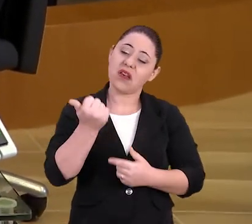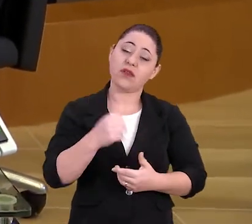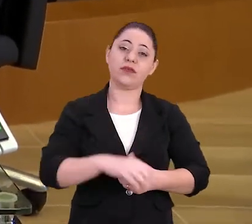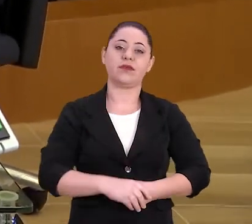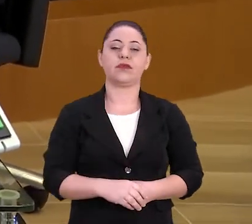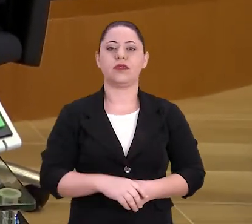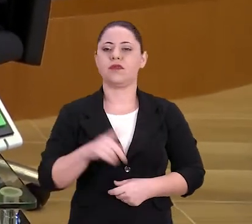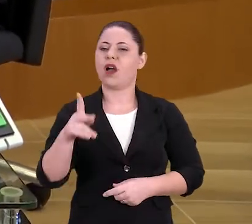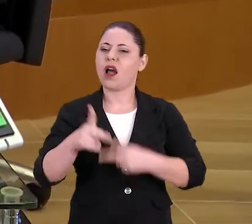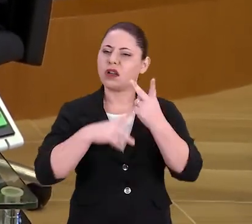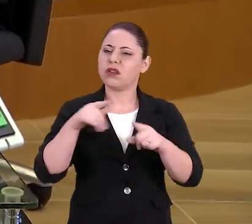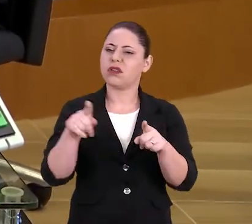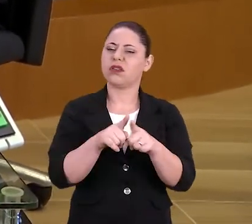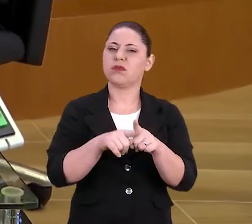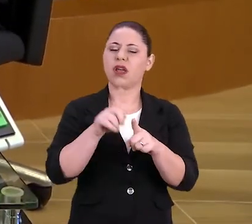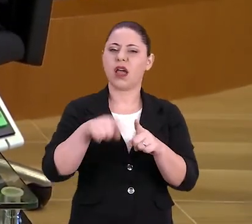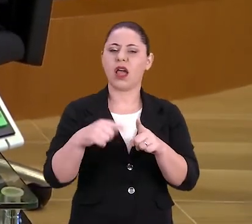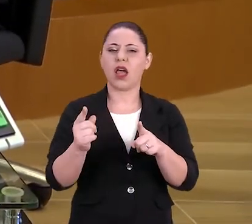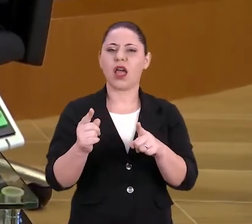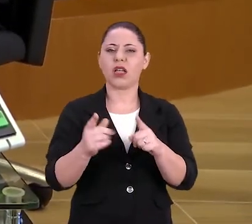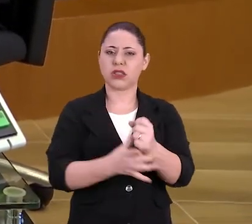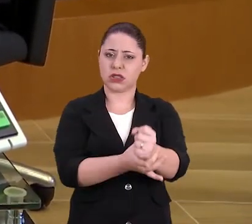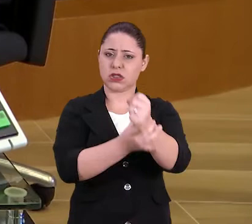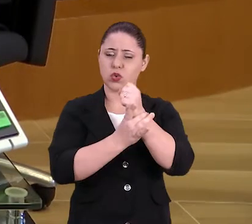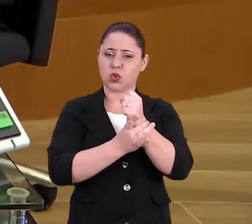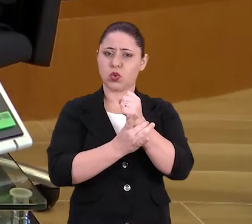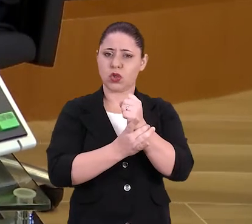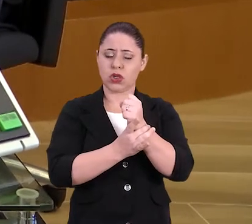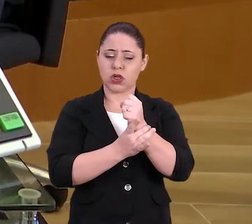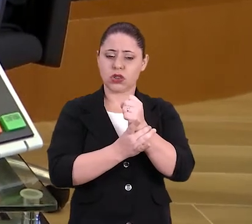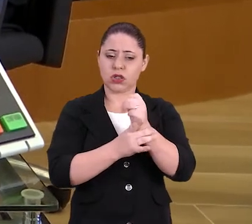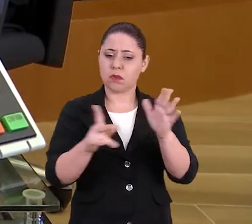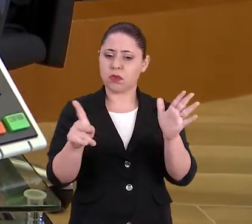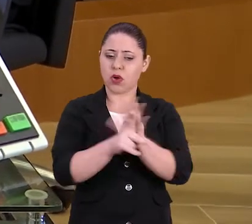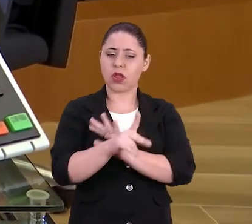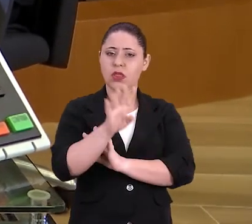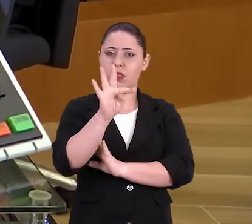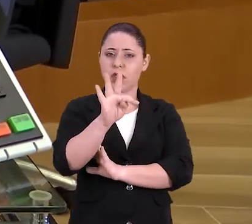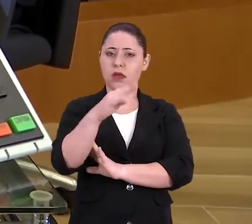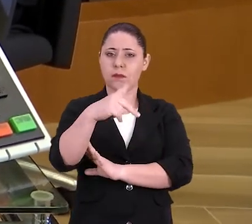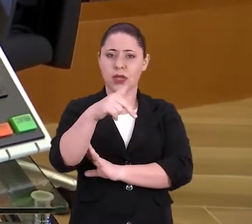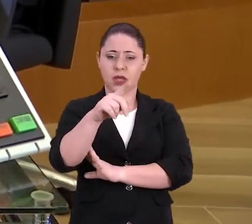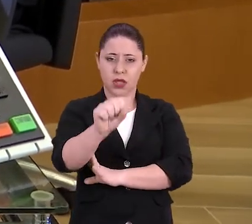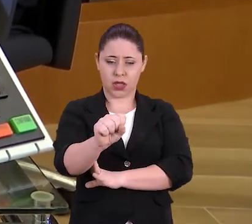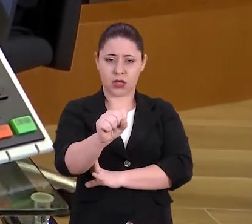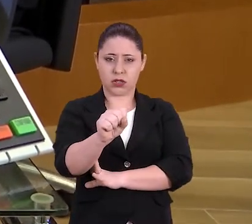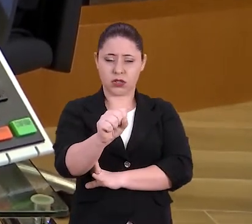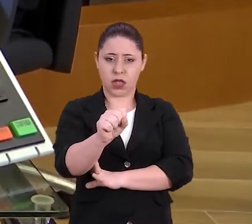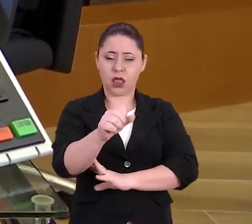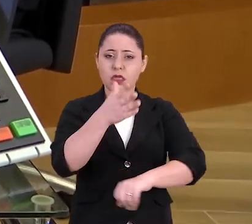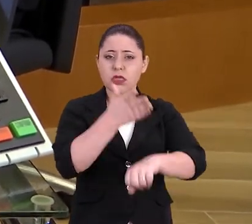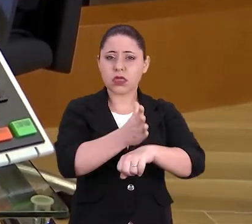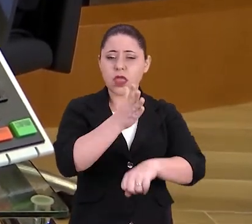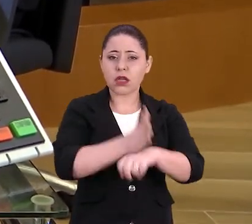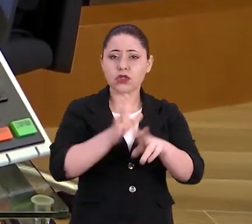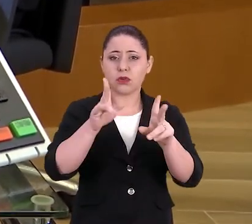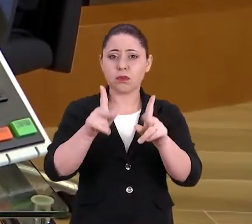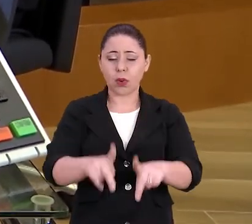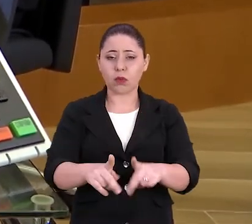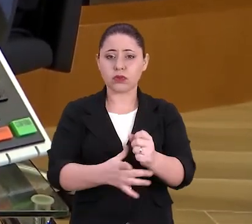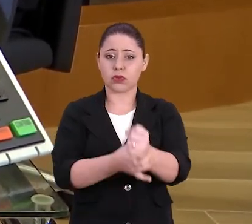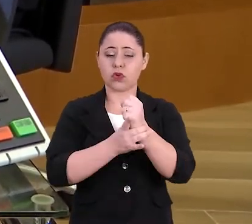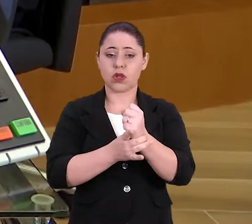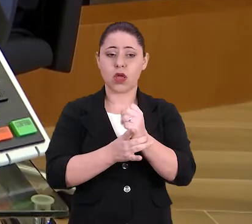E você também estava falando a respeito de segurança, da segurança dela. Existe o TPS, para quem não sabe, é o Teste Público de Segurança, onde